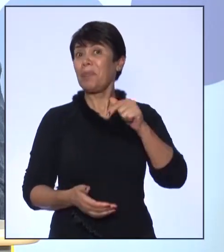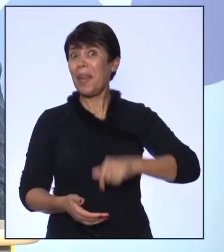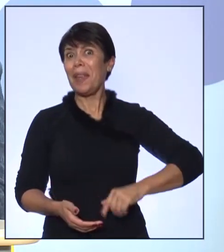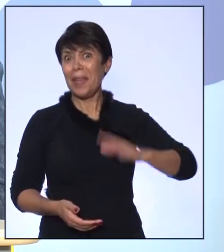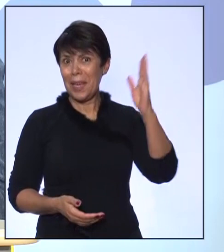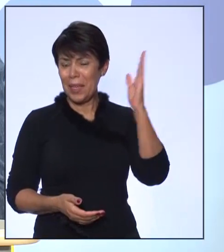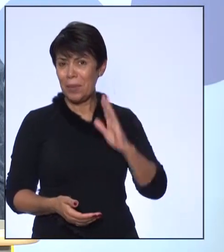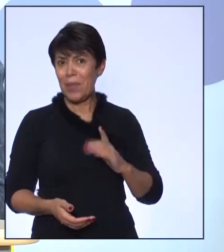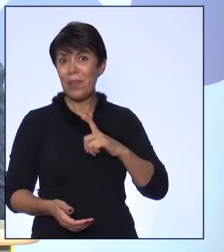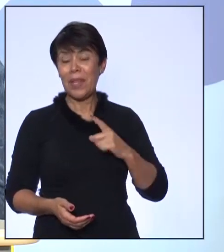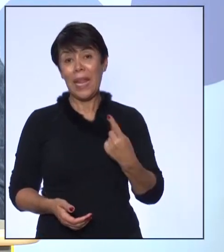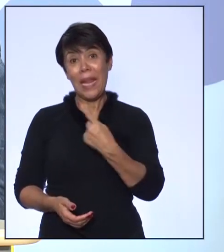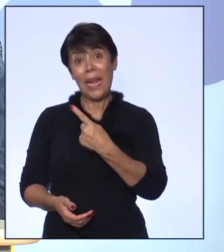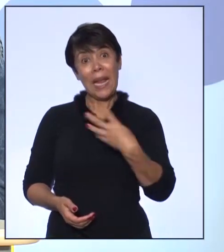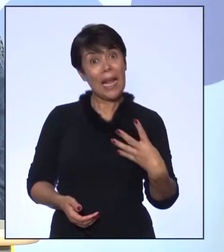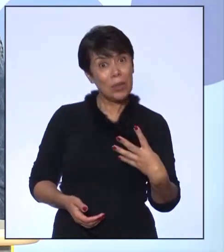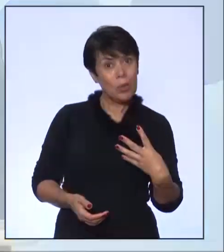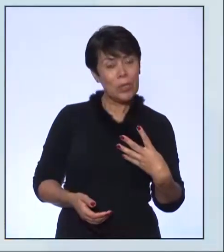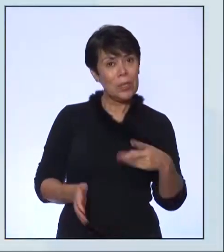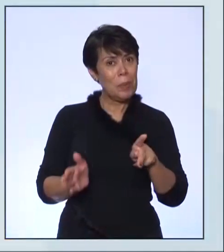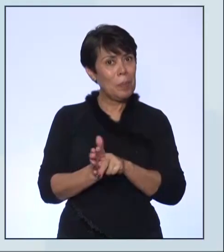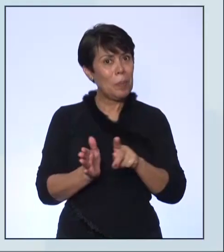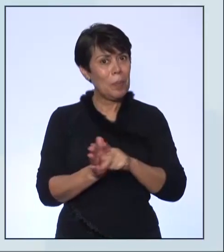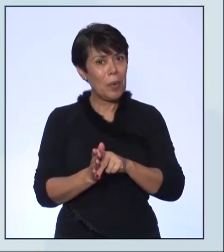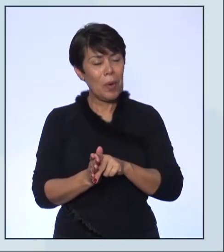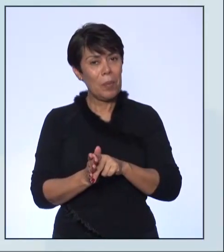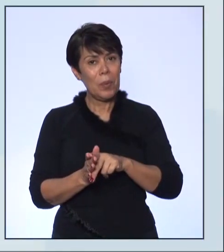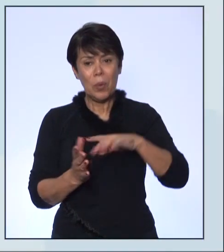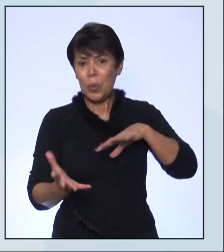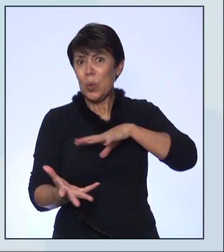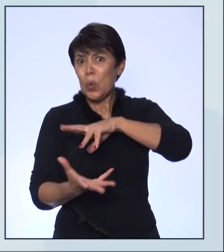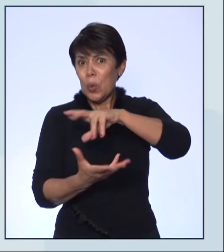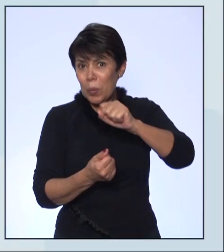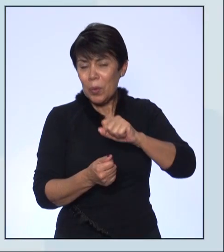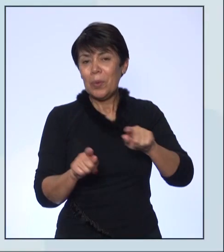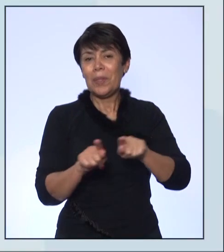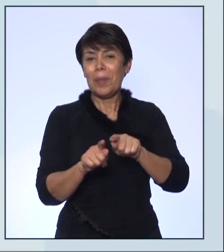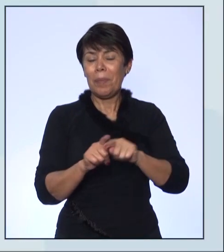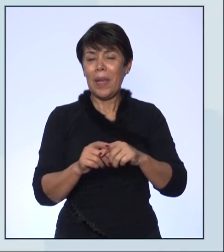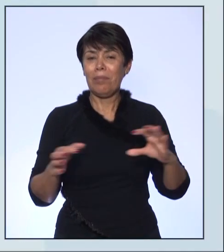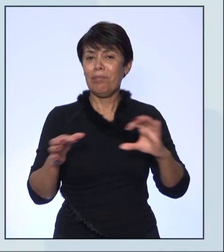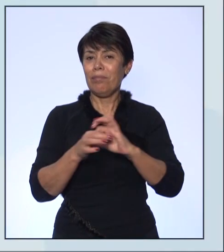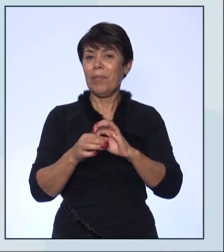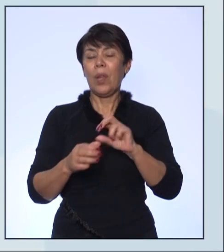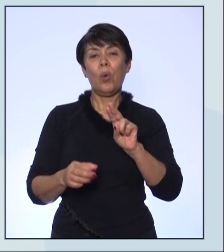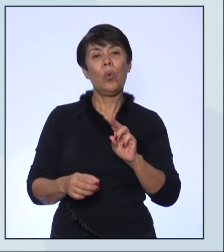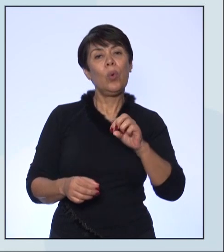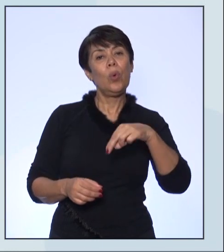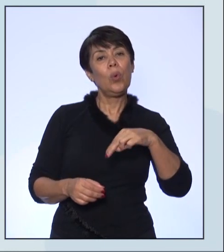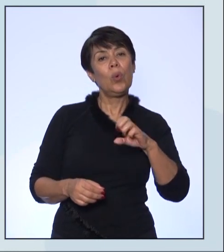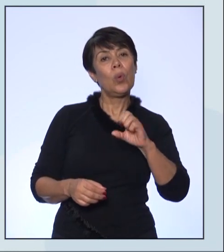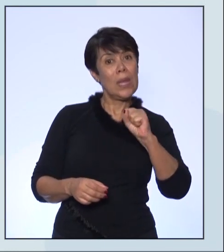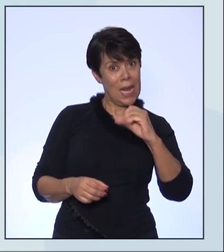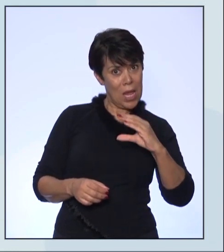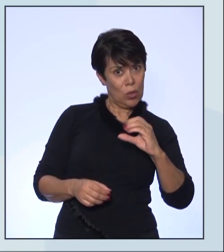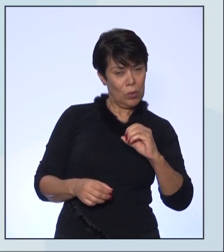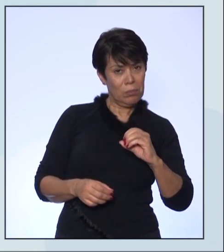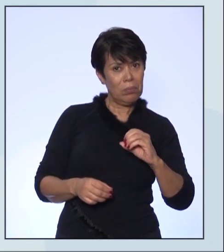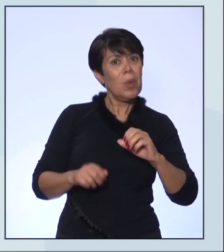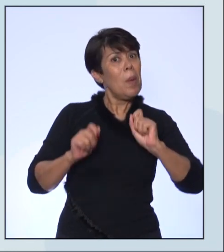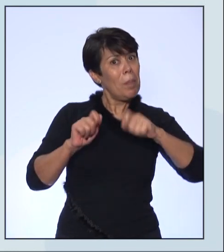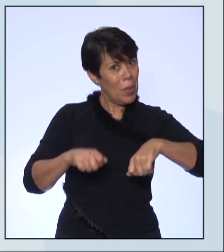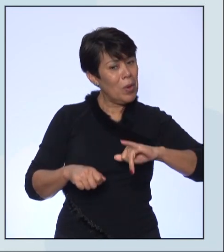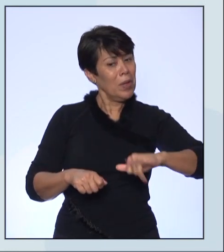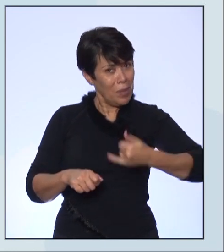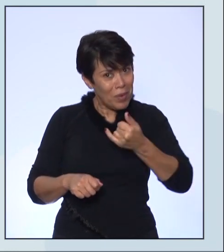há 14 patrimônios culturais da humanidade, que também são tombados pela Unesco. Então, vocês podem, inclusive, né,